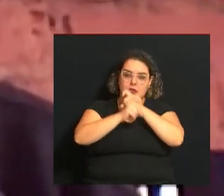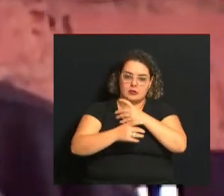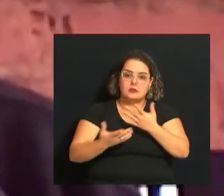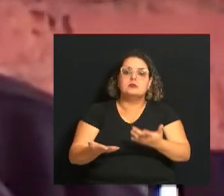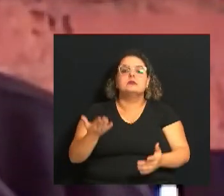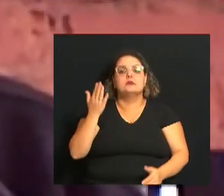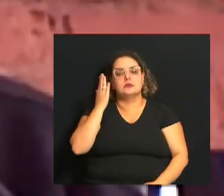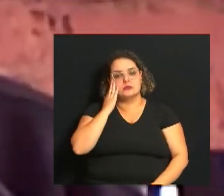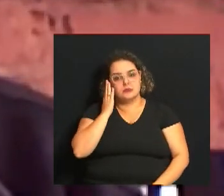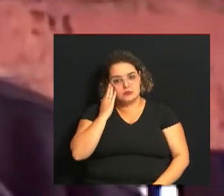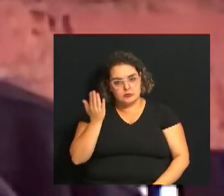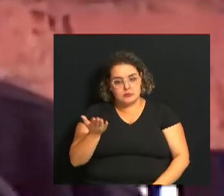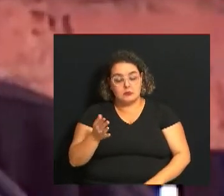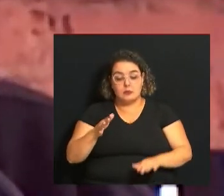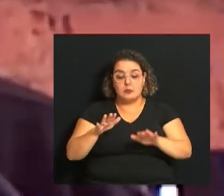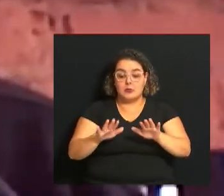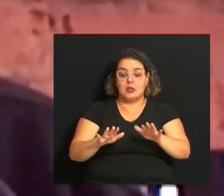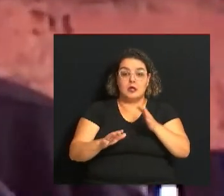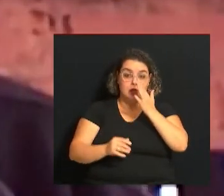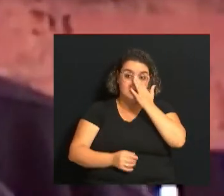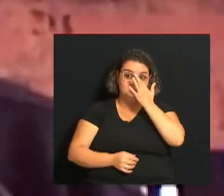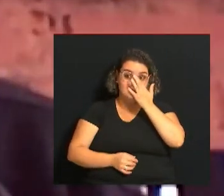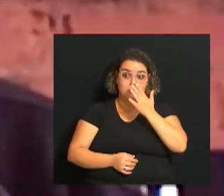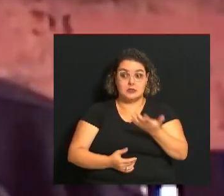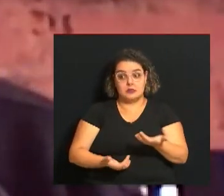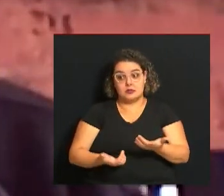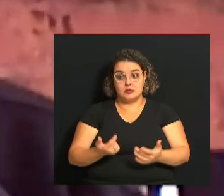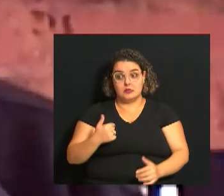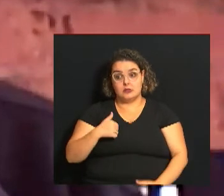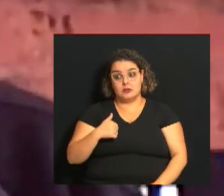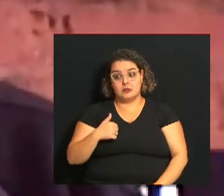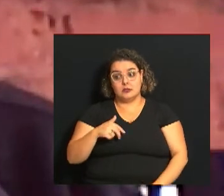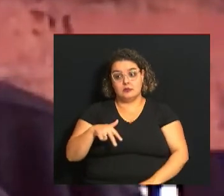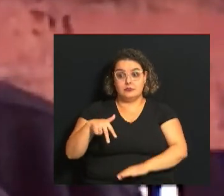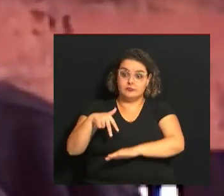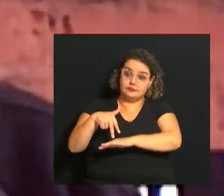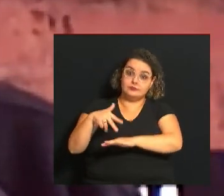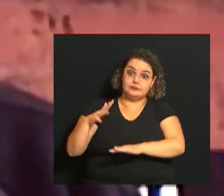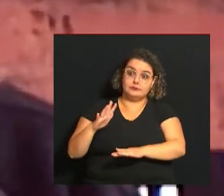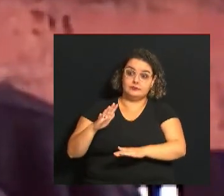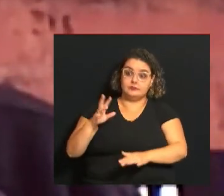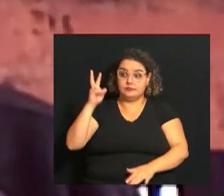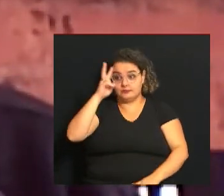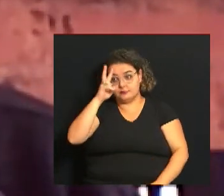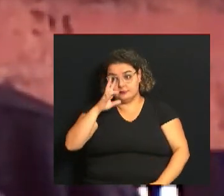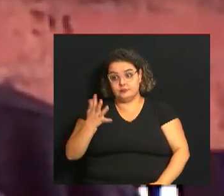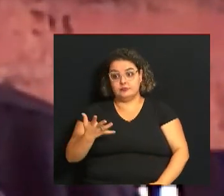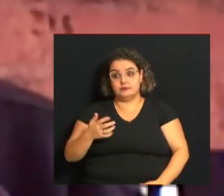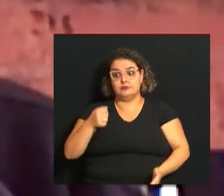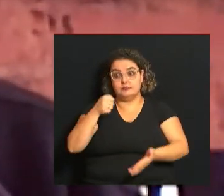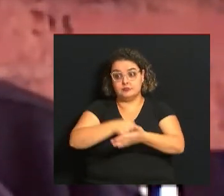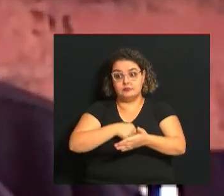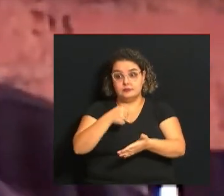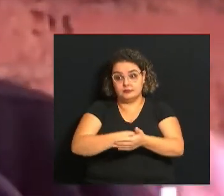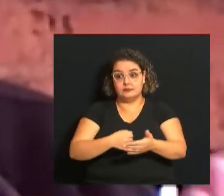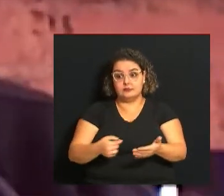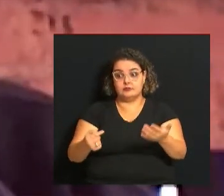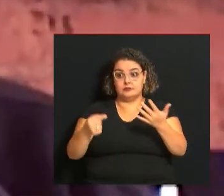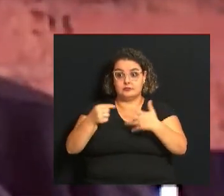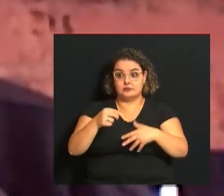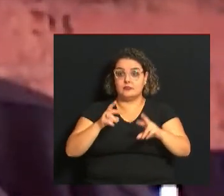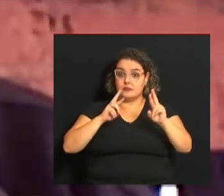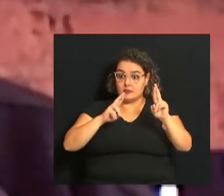sei, mas eu, aqui, meio Brancaleone da história, vou insistir nesse ponto. Eu